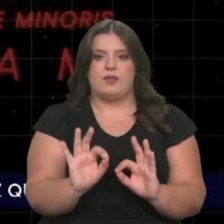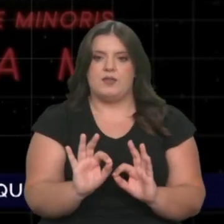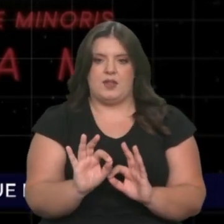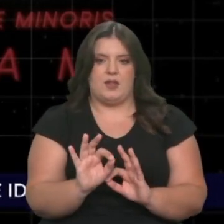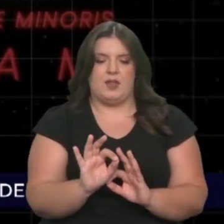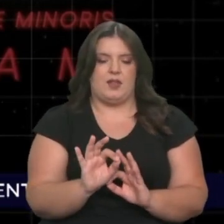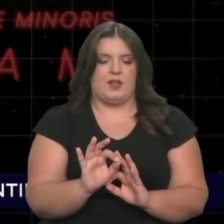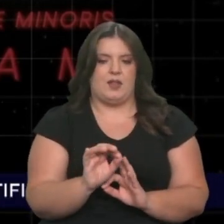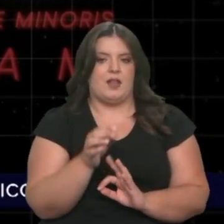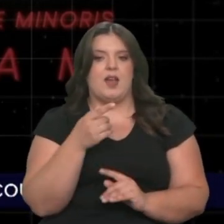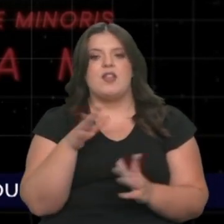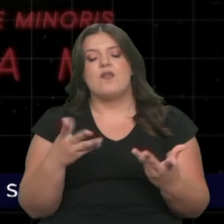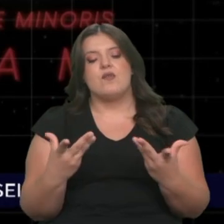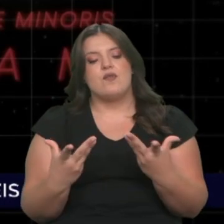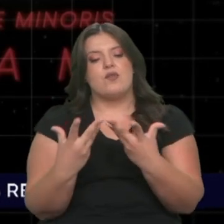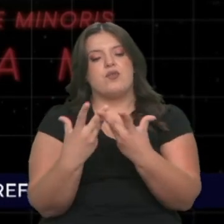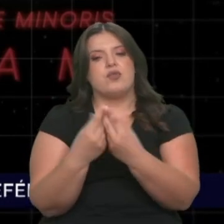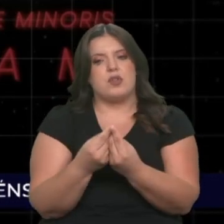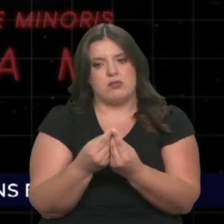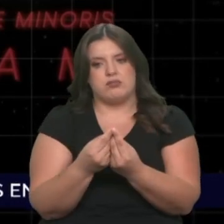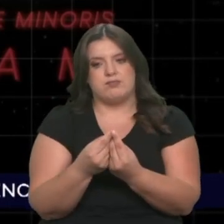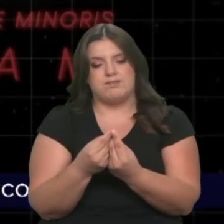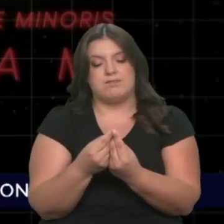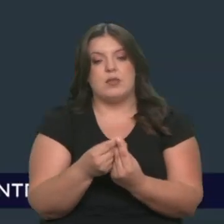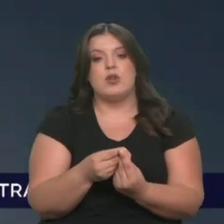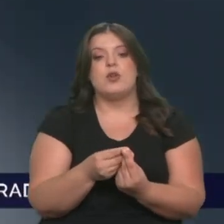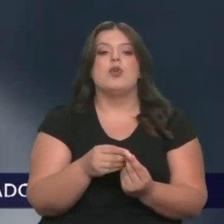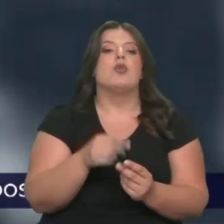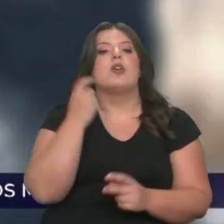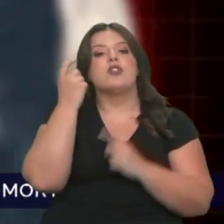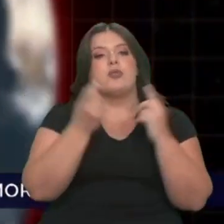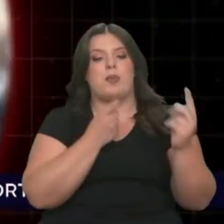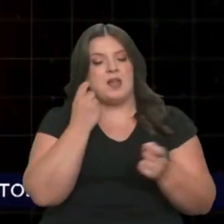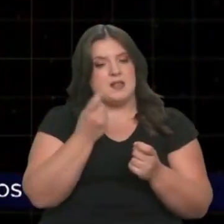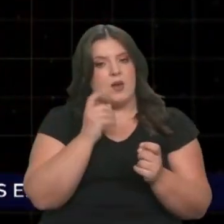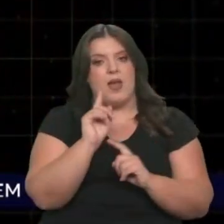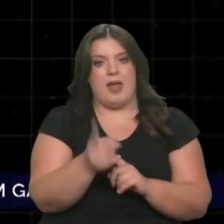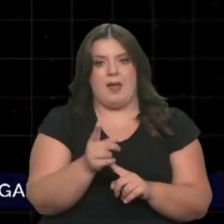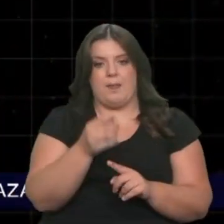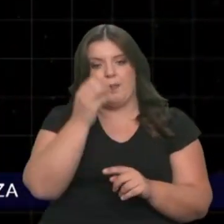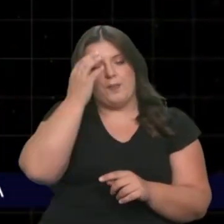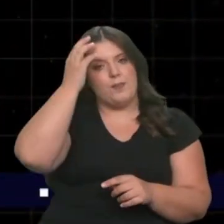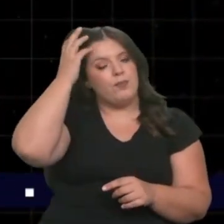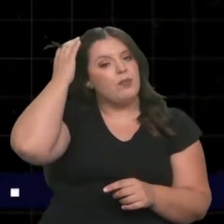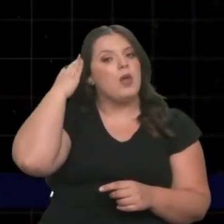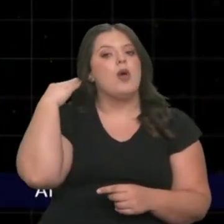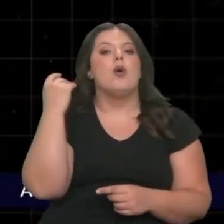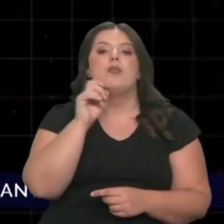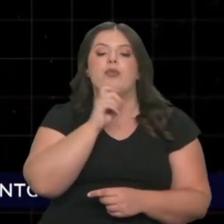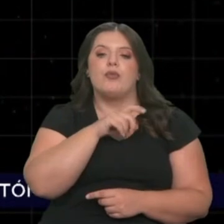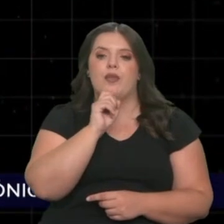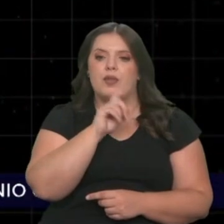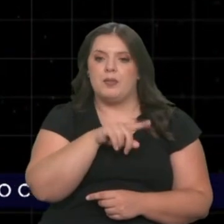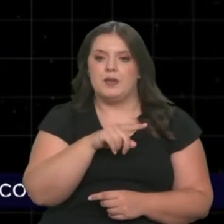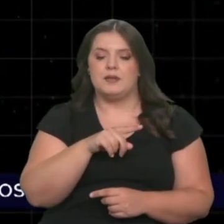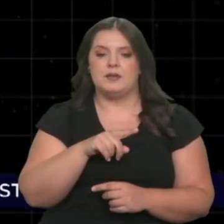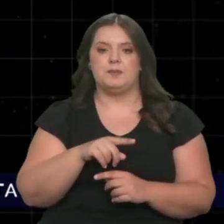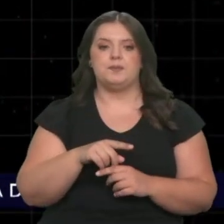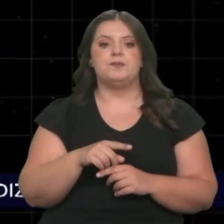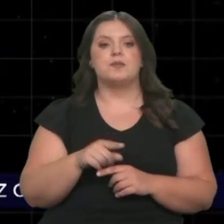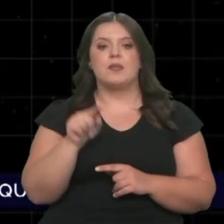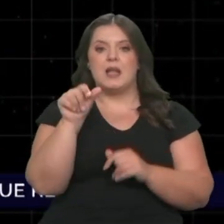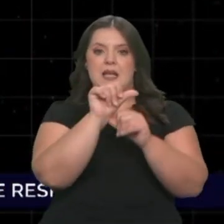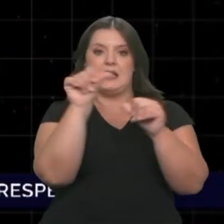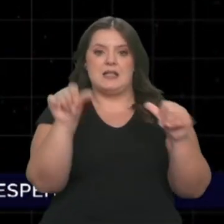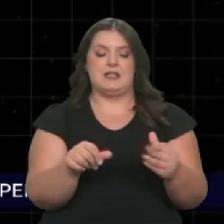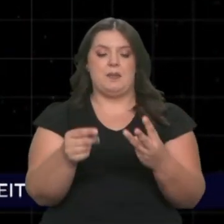da fusão de estrelas. Ou seja, o que os astrónomos pensam é que provavelmente aquele